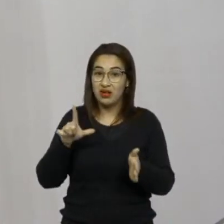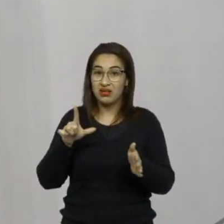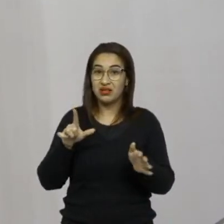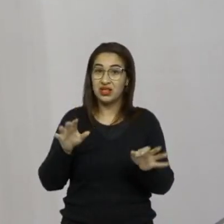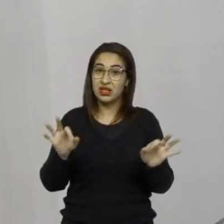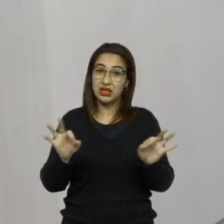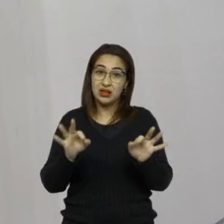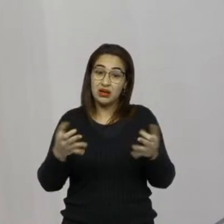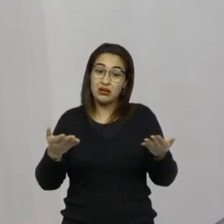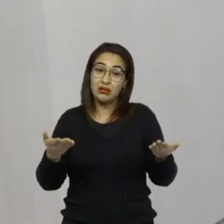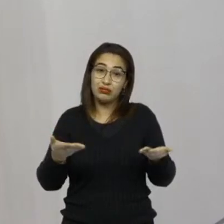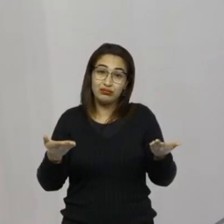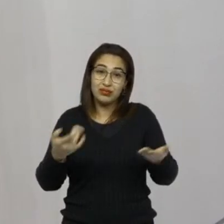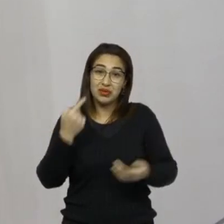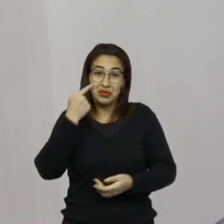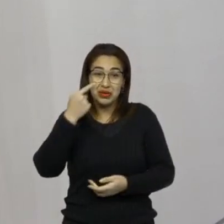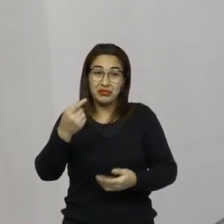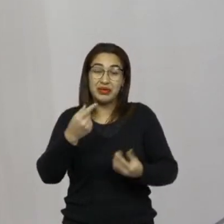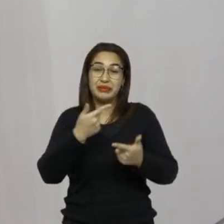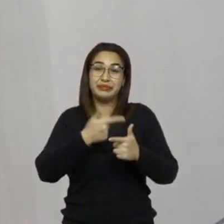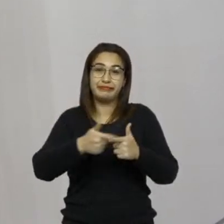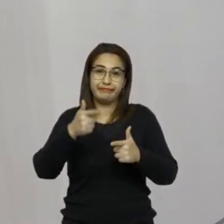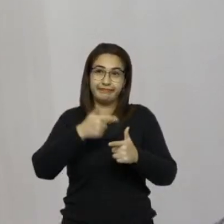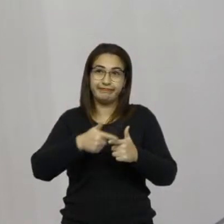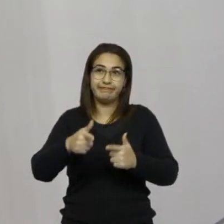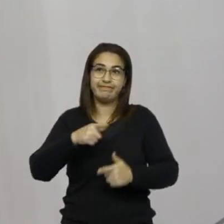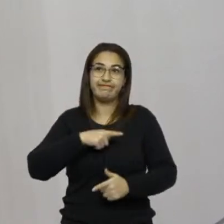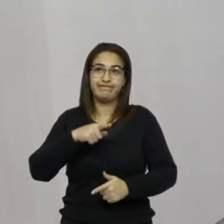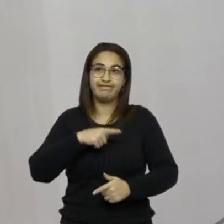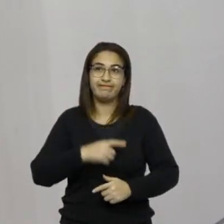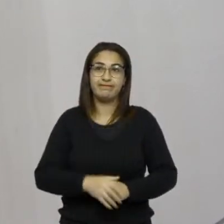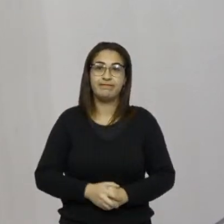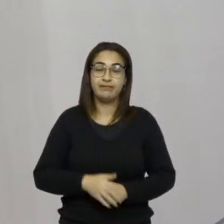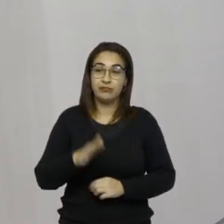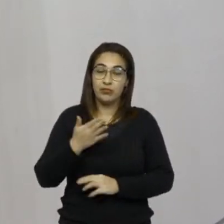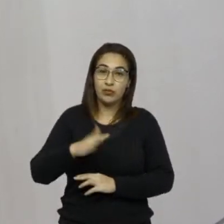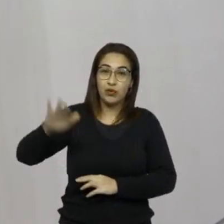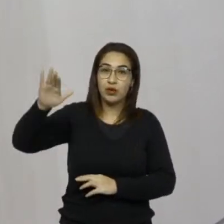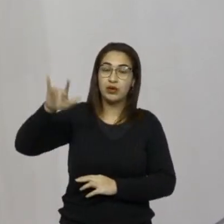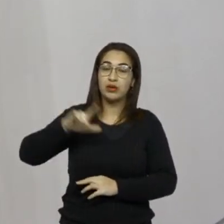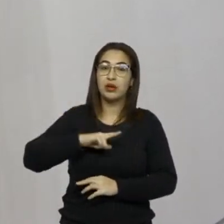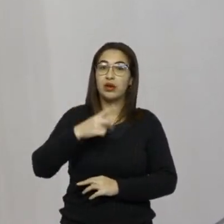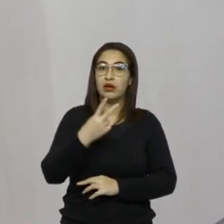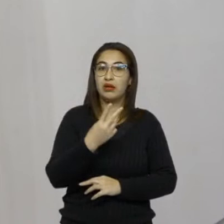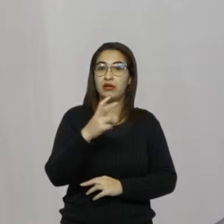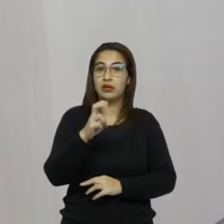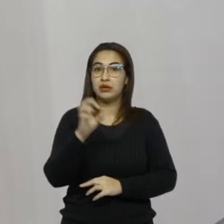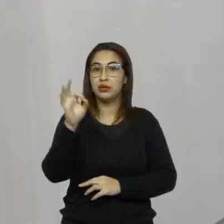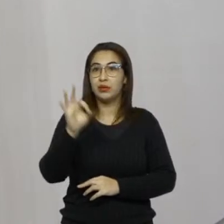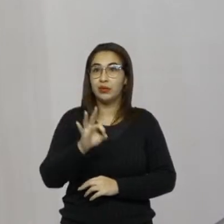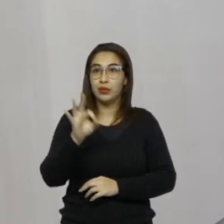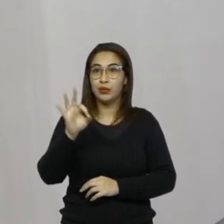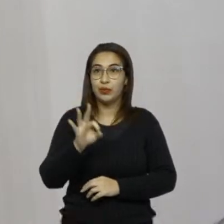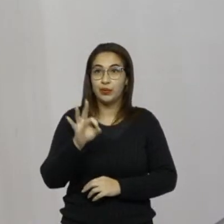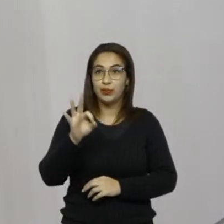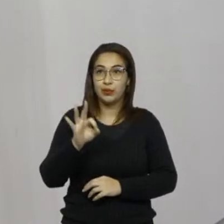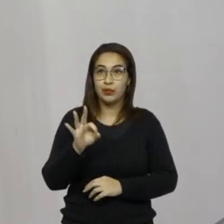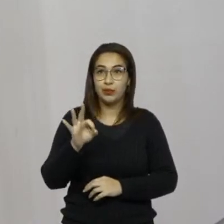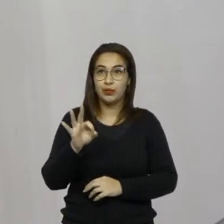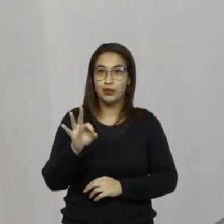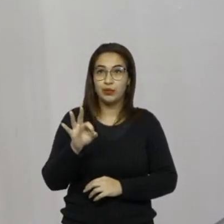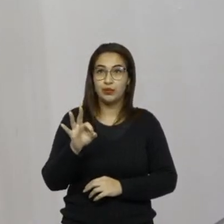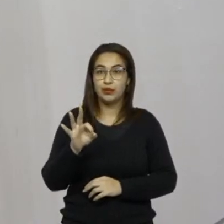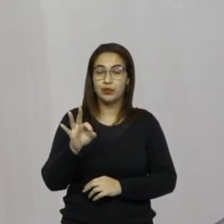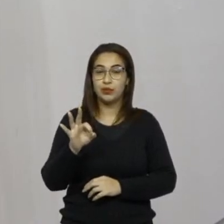certa, né? O Alto Vale tem 25%, deputado Cobalcini, da